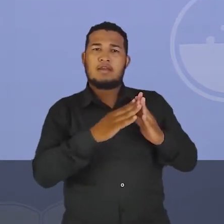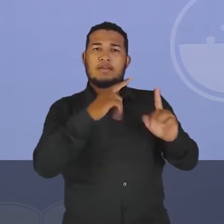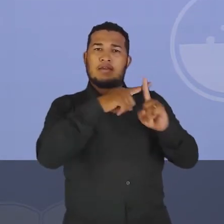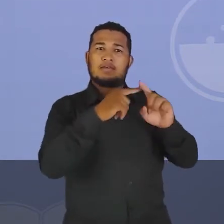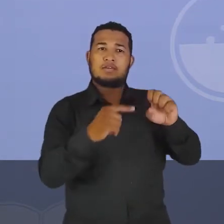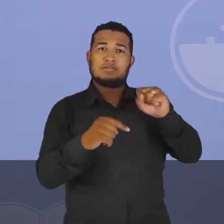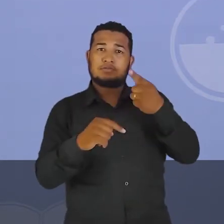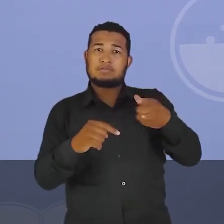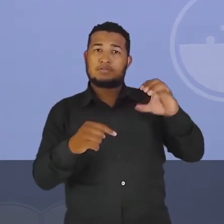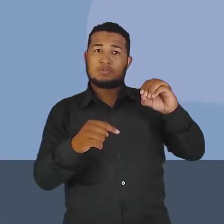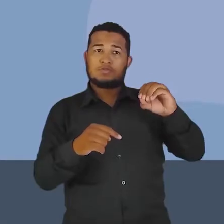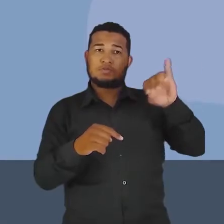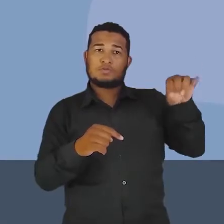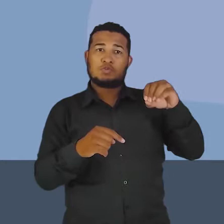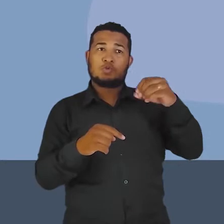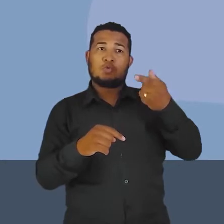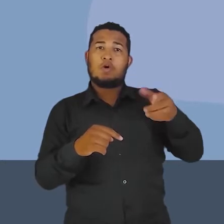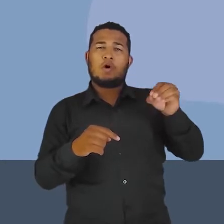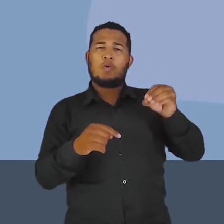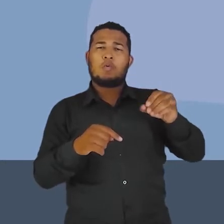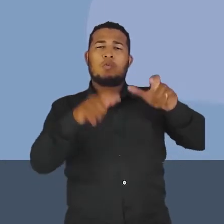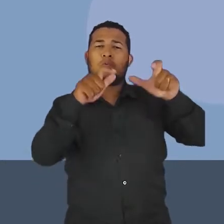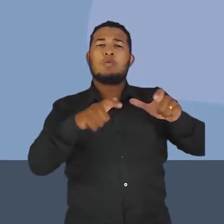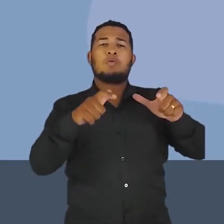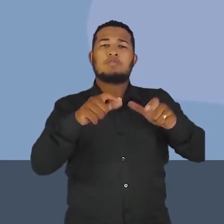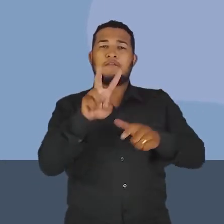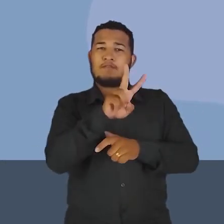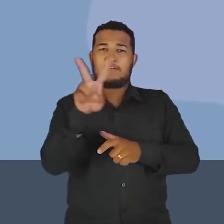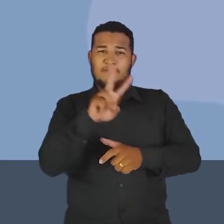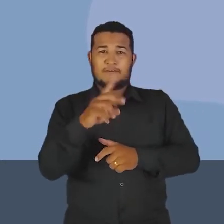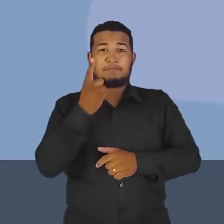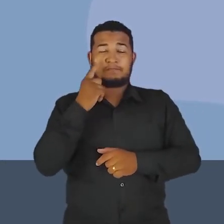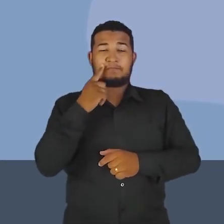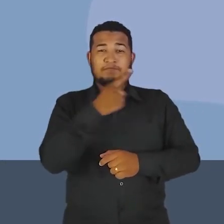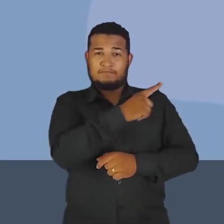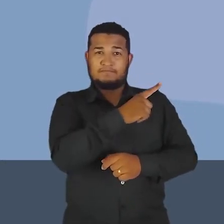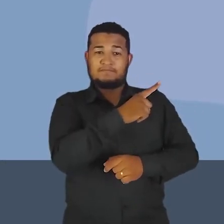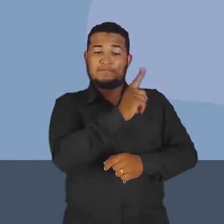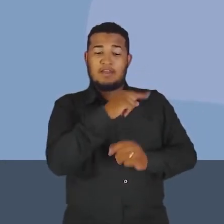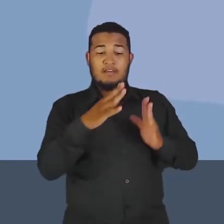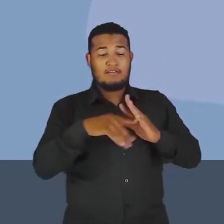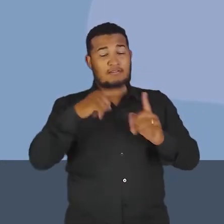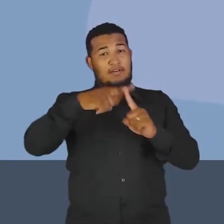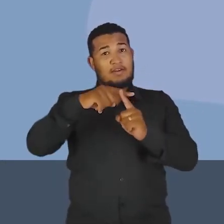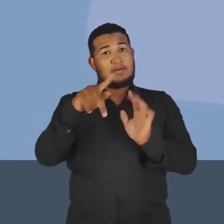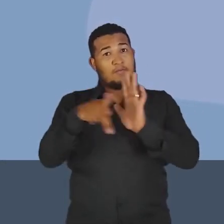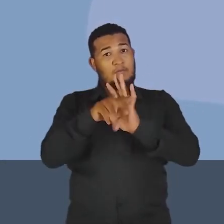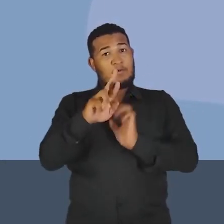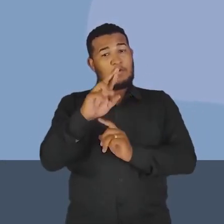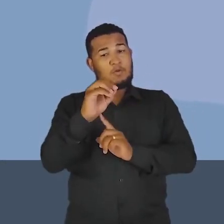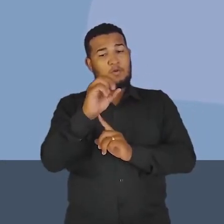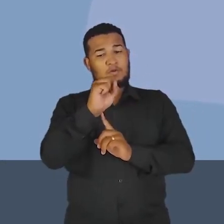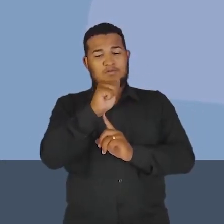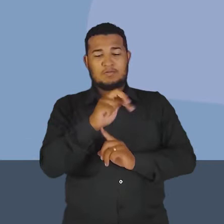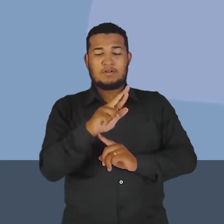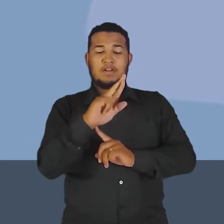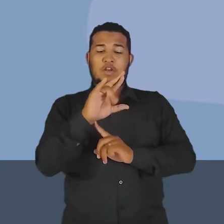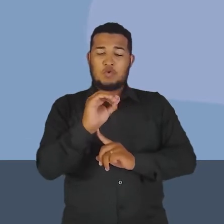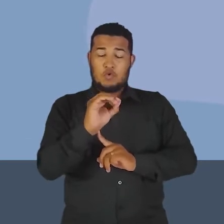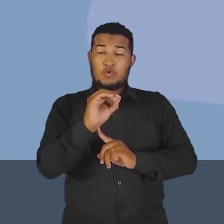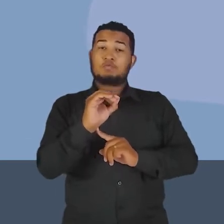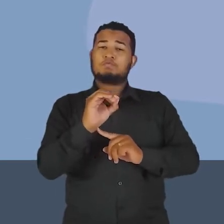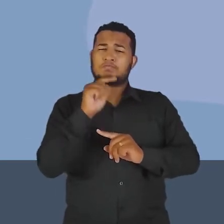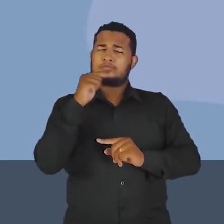de Vila Velha. Mostro para vocês uma imagem da Igreja do Rosário, de 1551, vale a pena visitar. É um